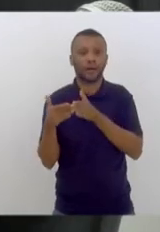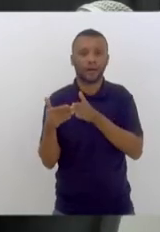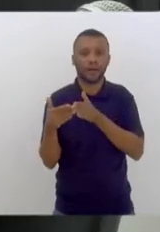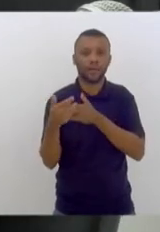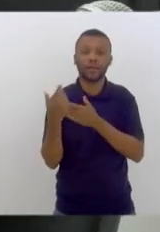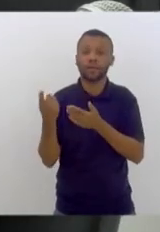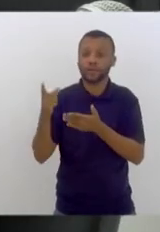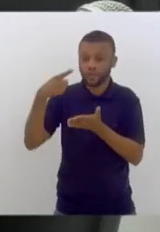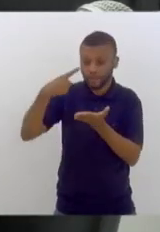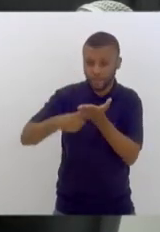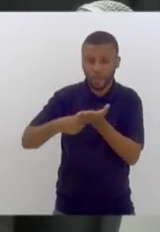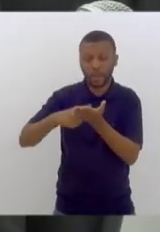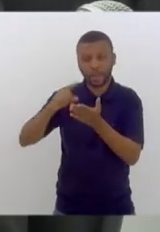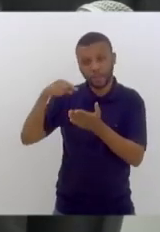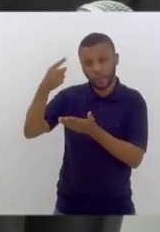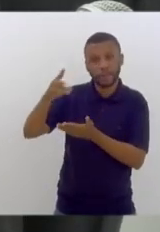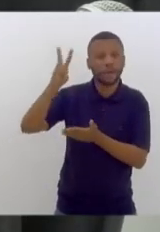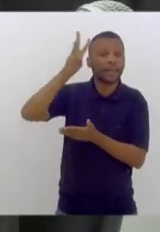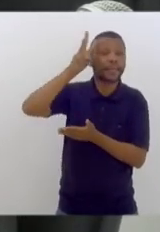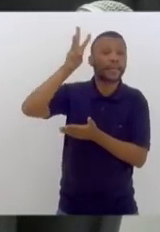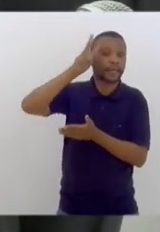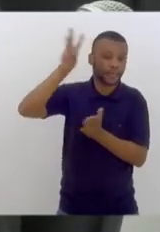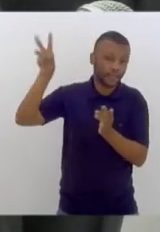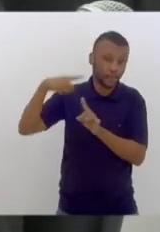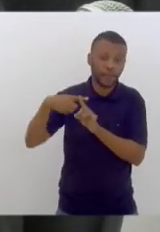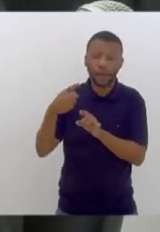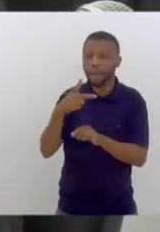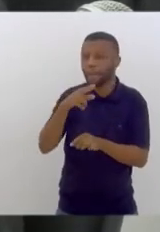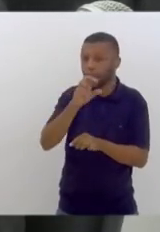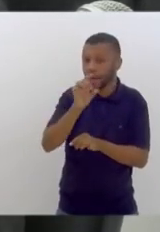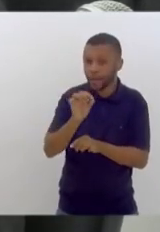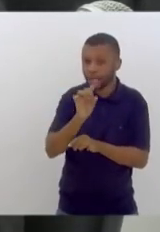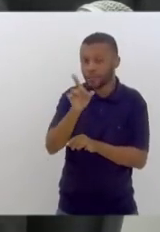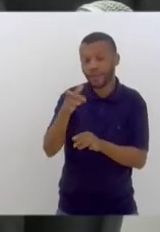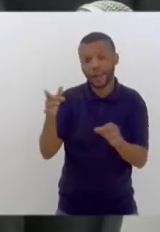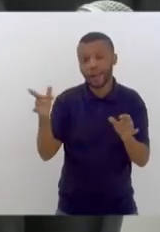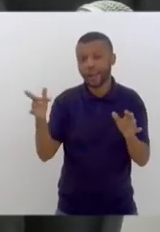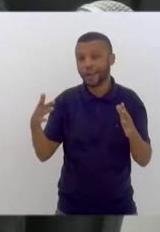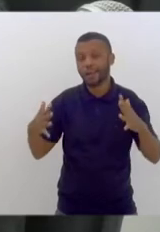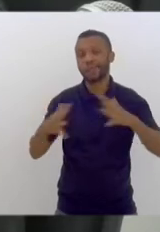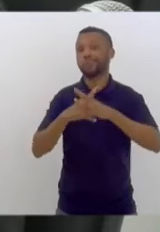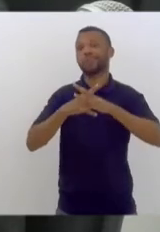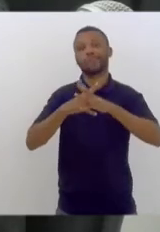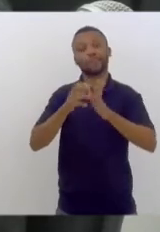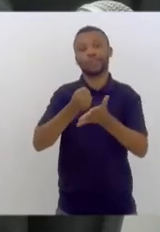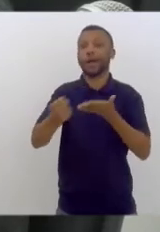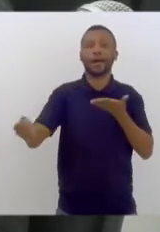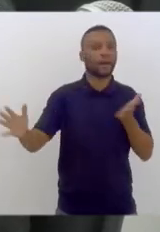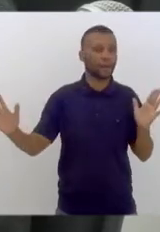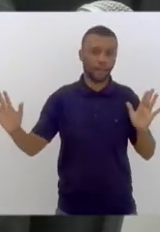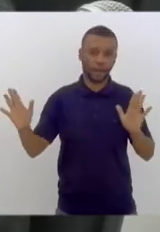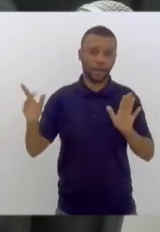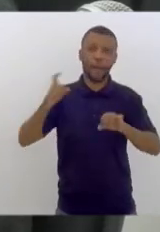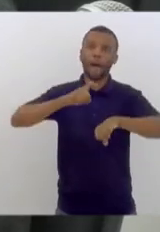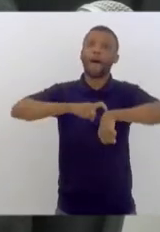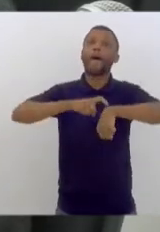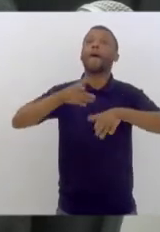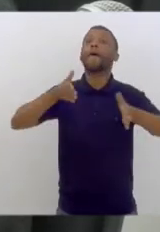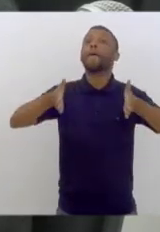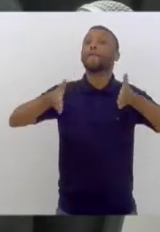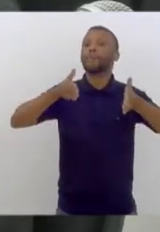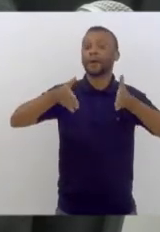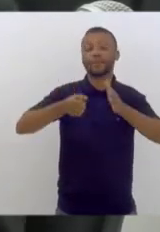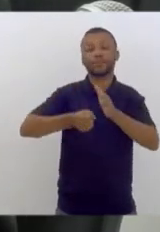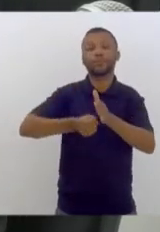voltar na próxima terça. Até porque o prazo formal já estourou mesmo. Né? Já estourou as duas